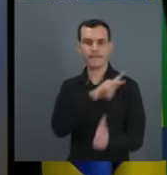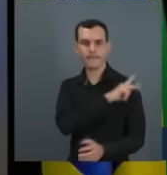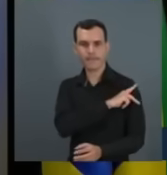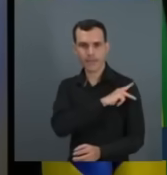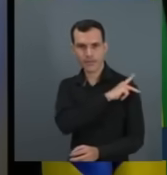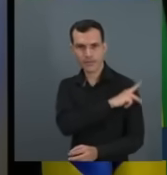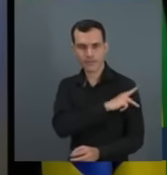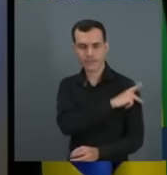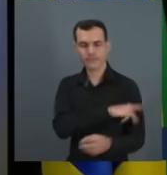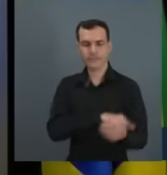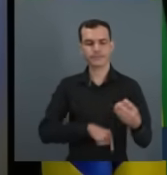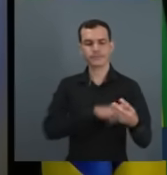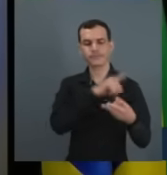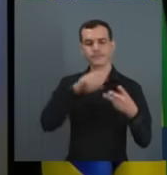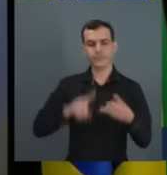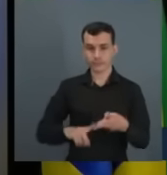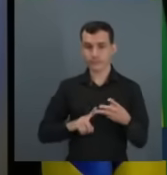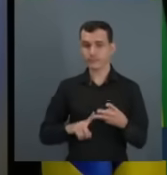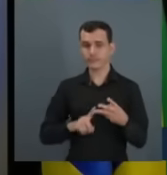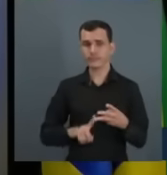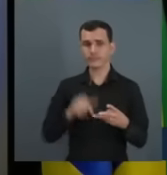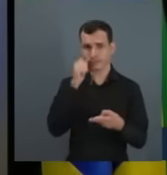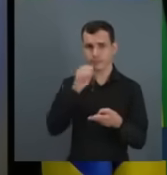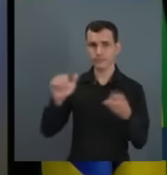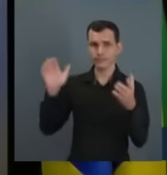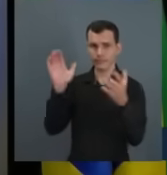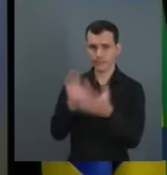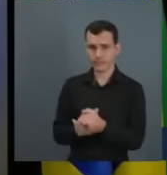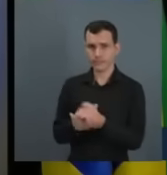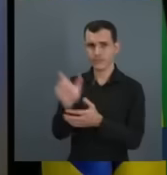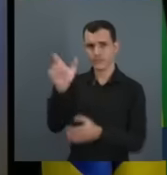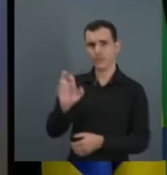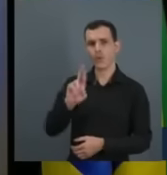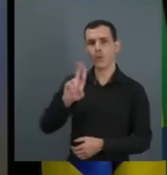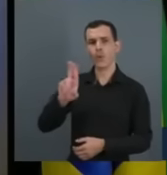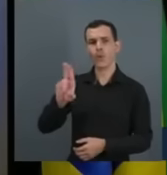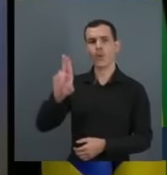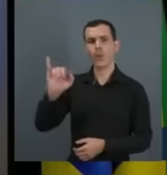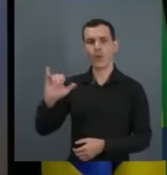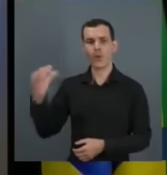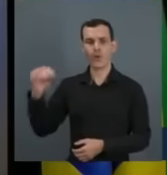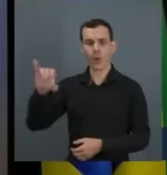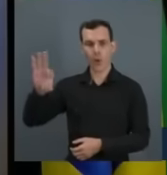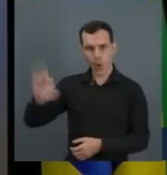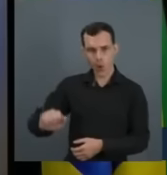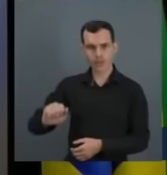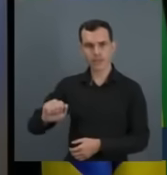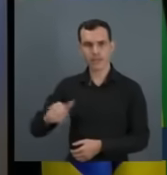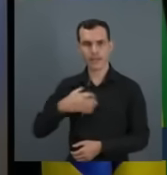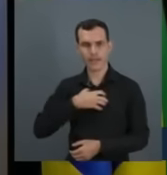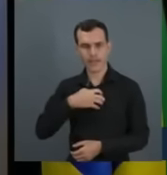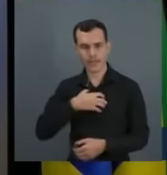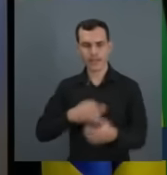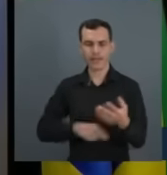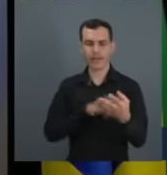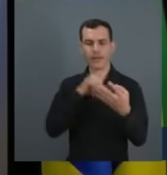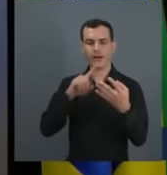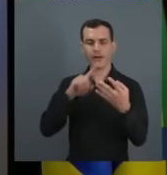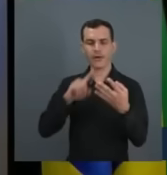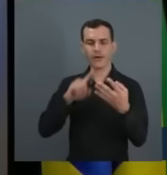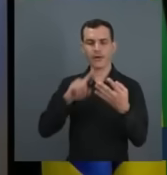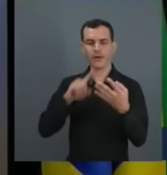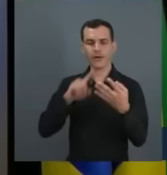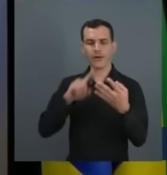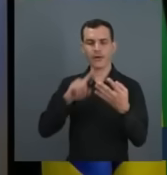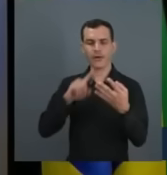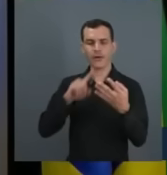Costa, para o TCM da Bahia. Onélia Santana, esposa do ministro da Educação, Camilo Santana, para